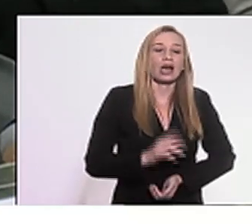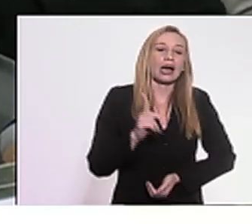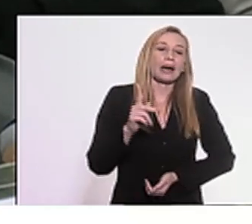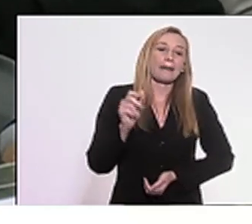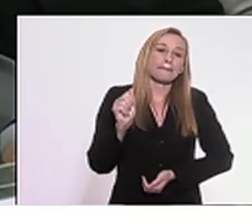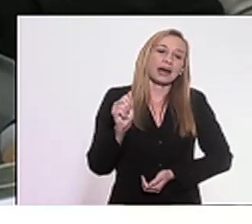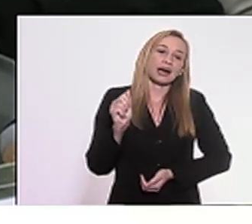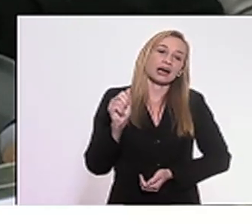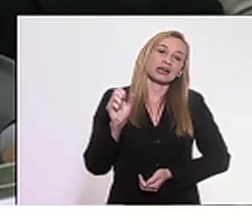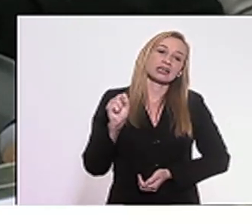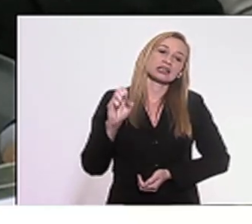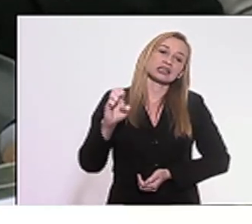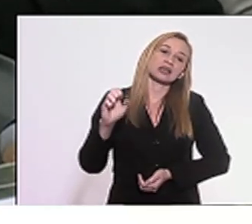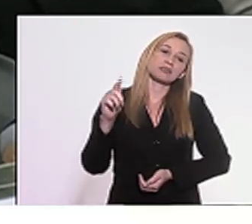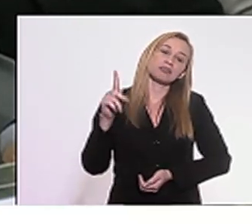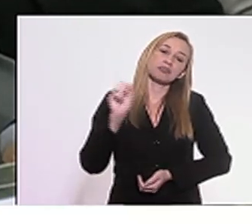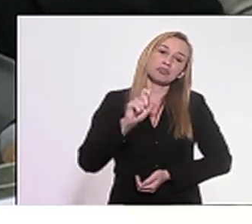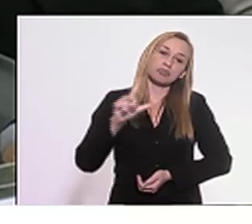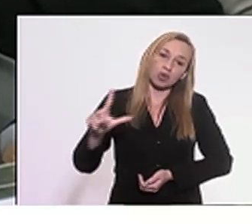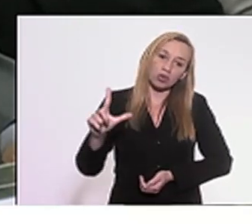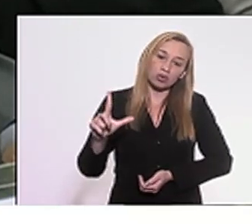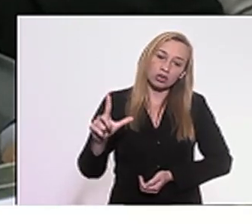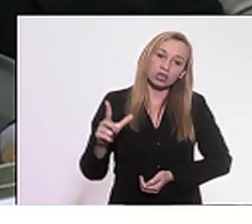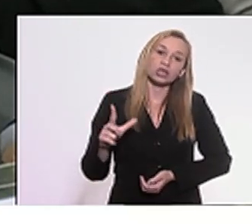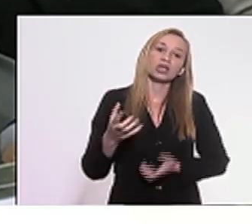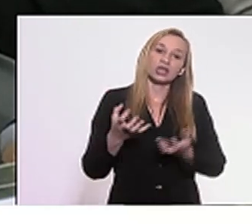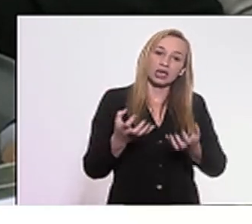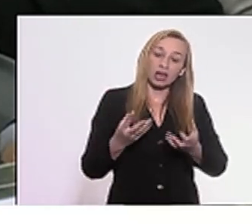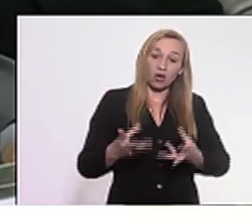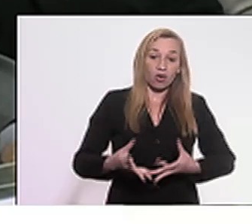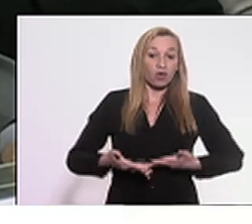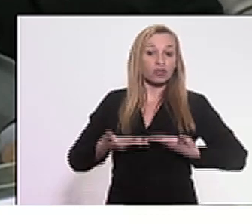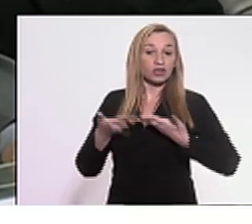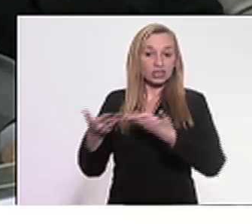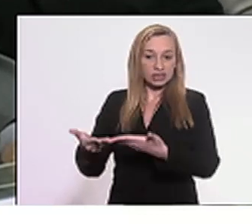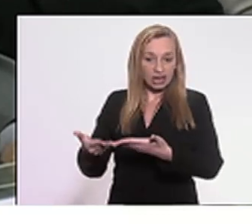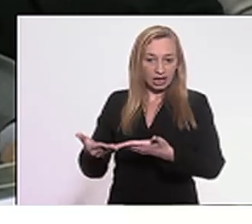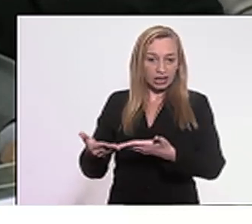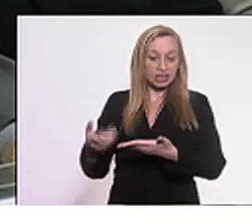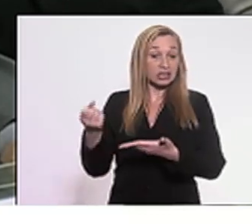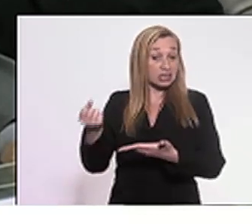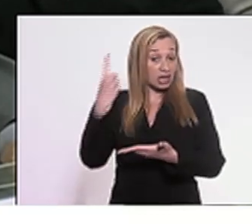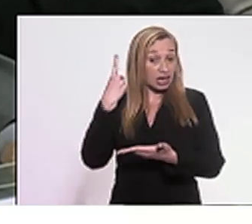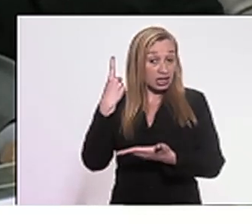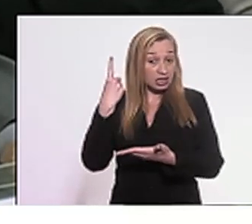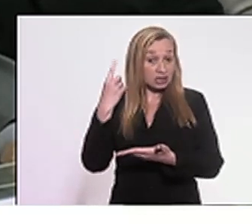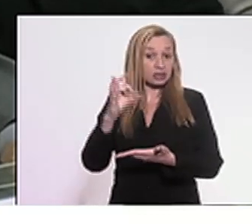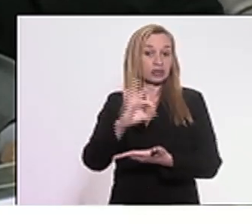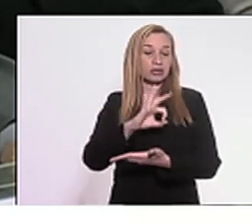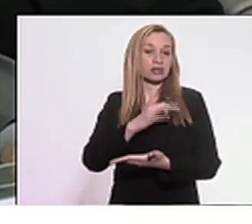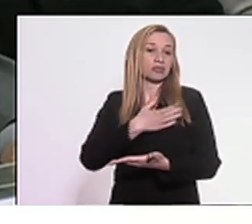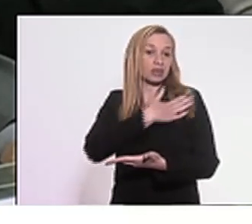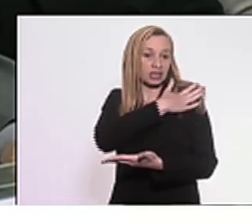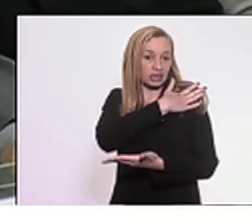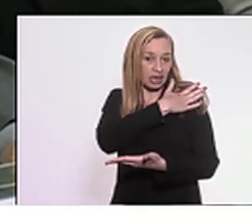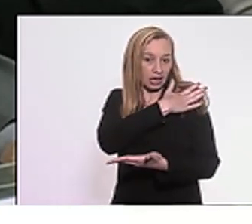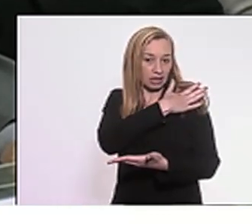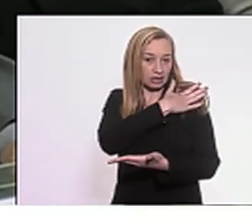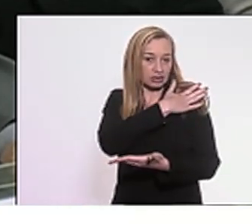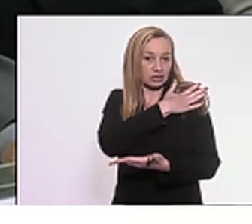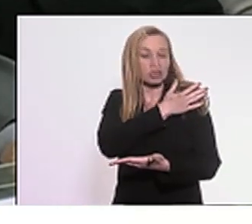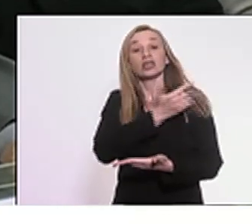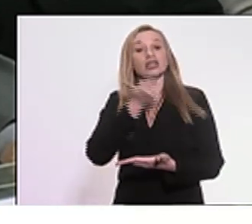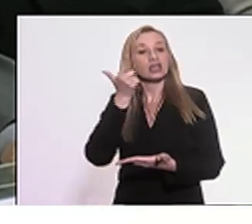de ofertar esses ex-militares capacitados que ganharam nos